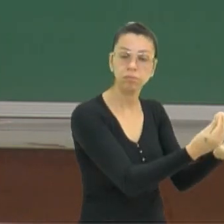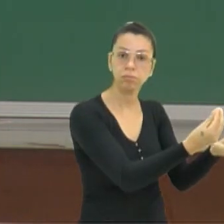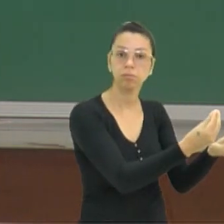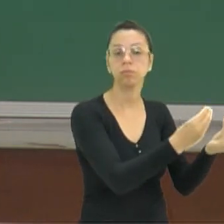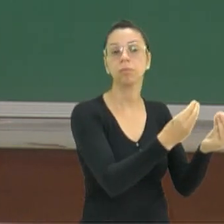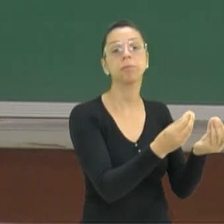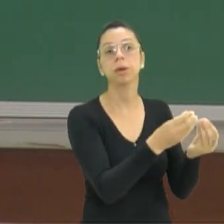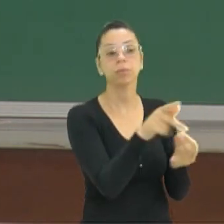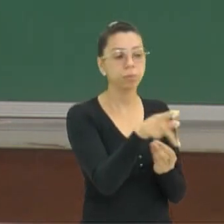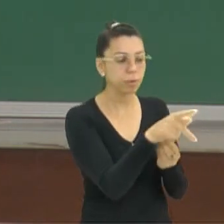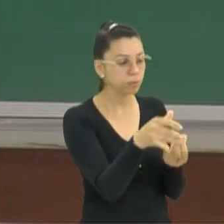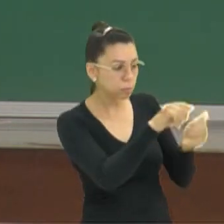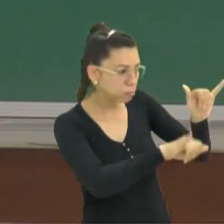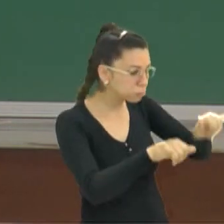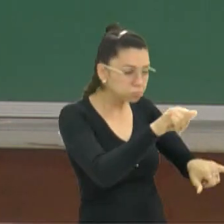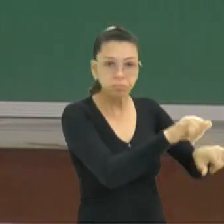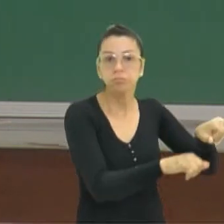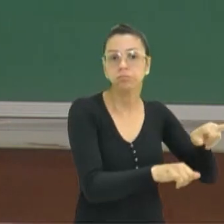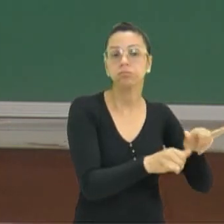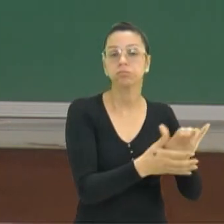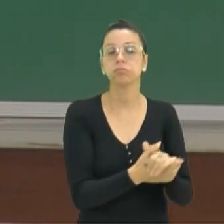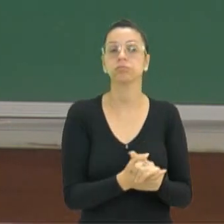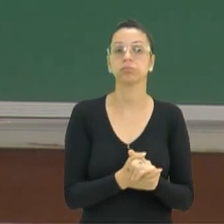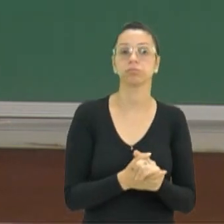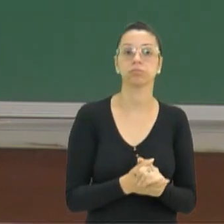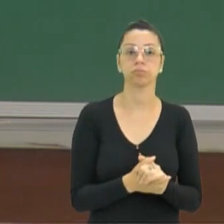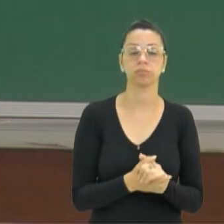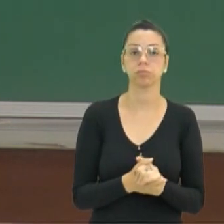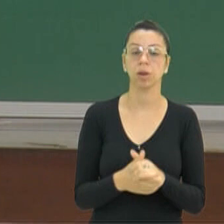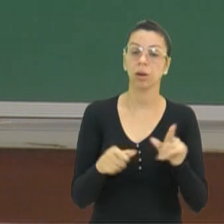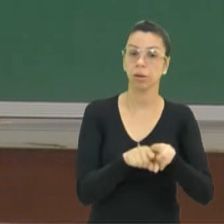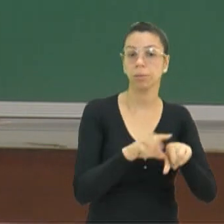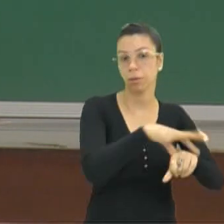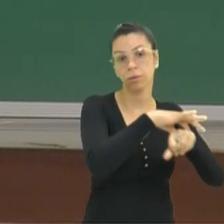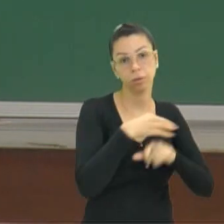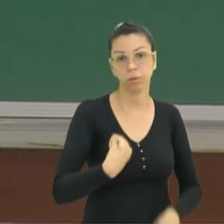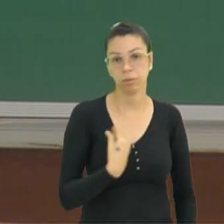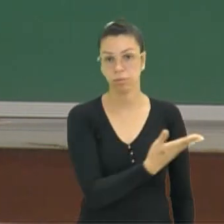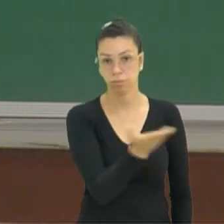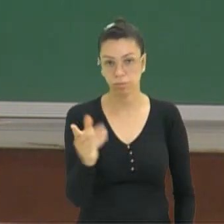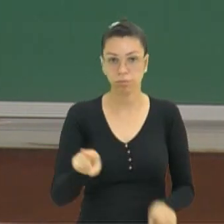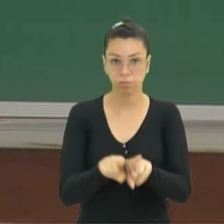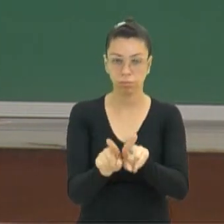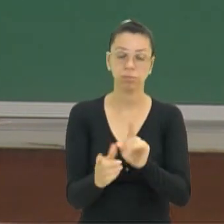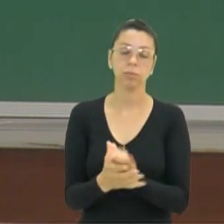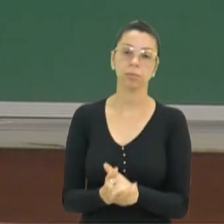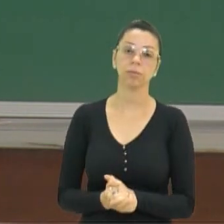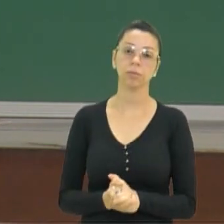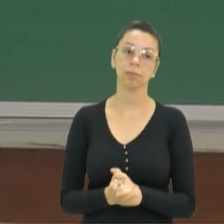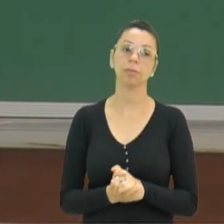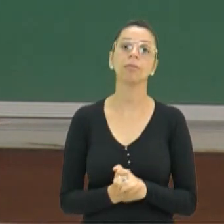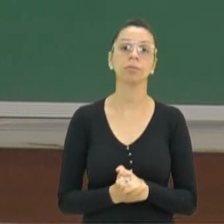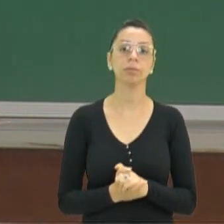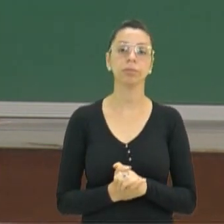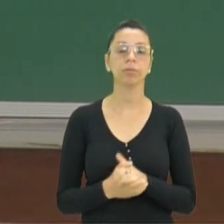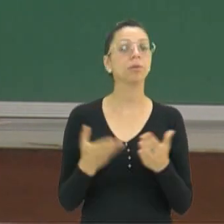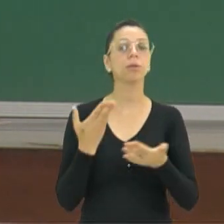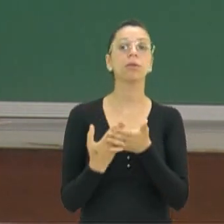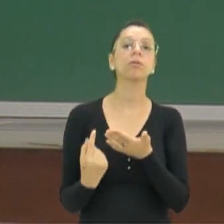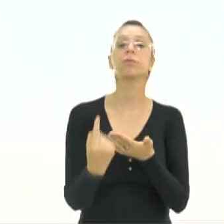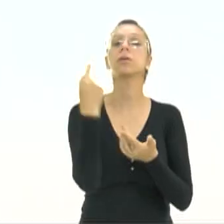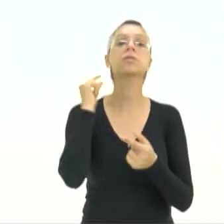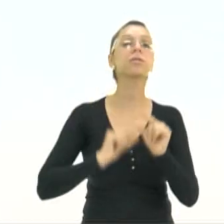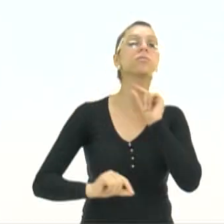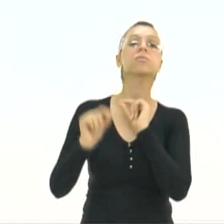que os seus professores possam corrigir e sobretudo, adicionar a presença de vocês também, ok? E na aula passada, o que a gente conversou,